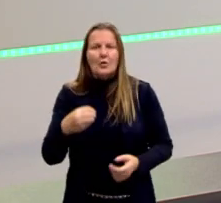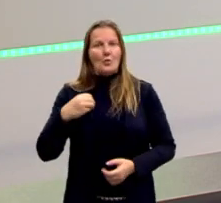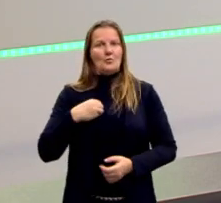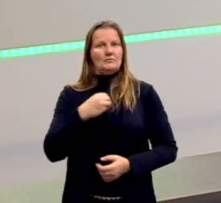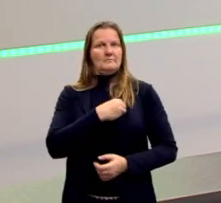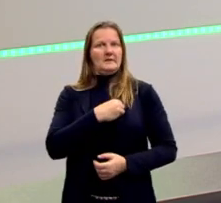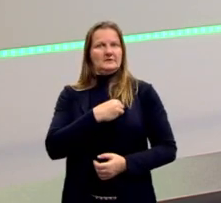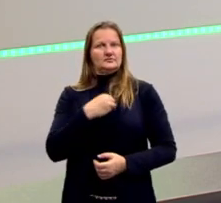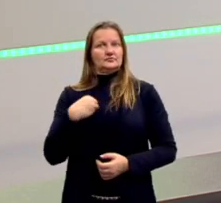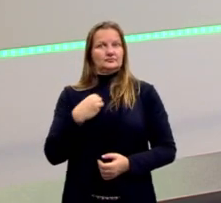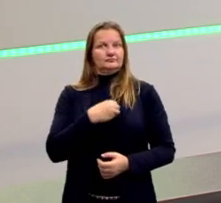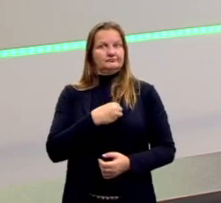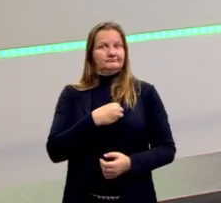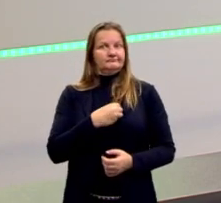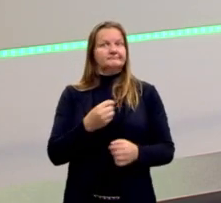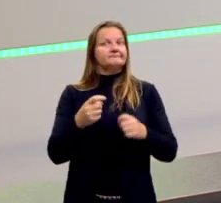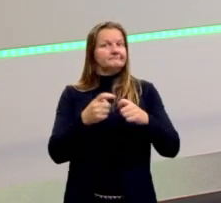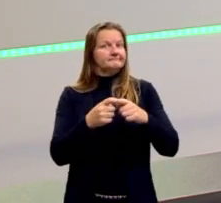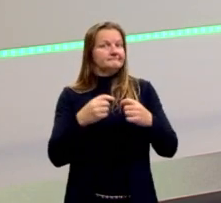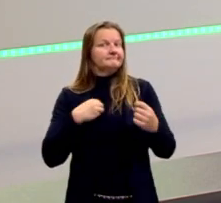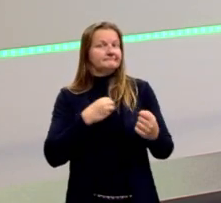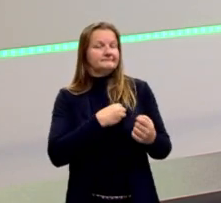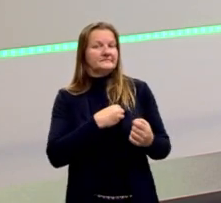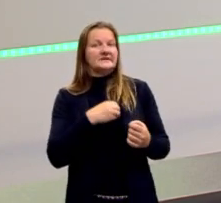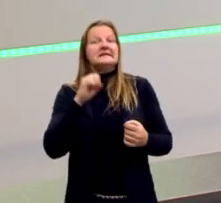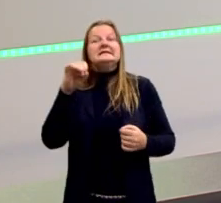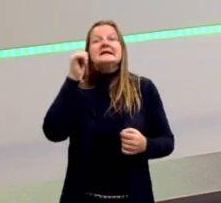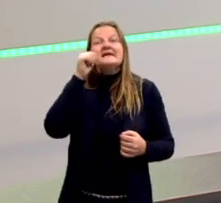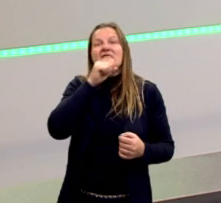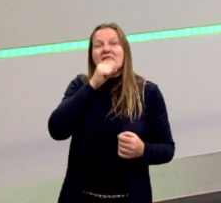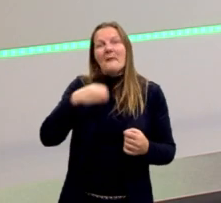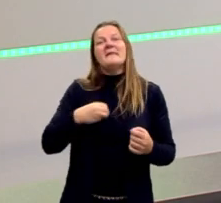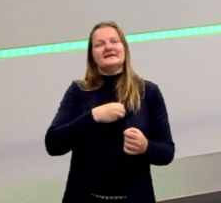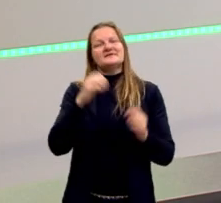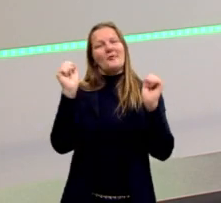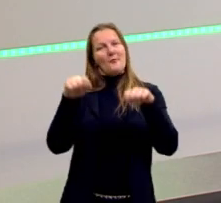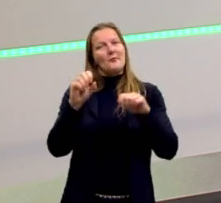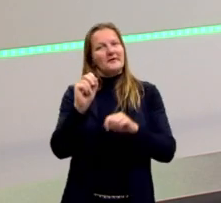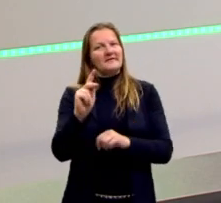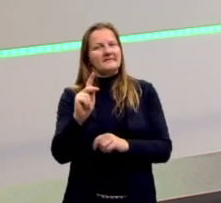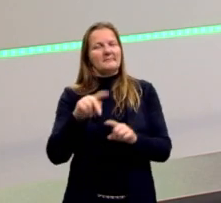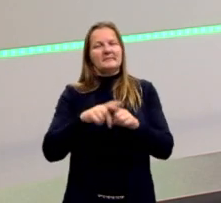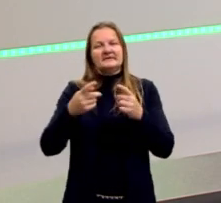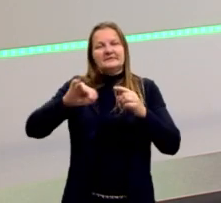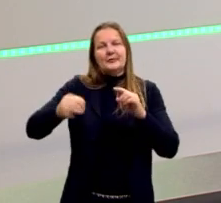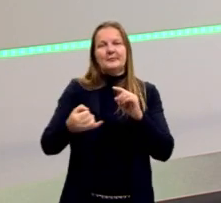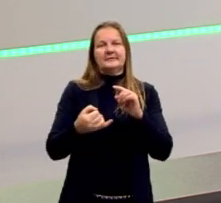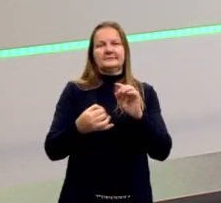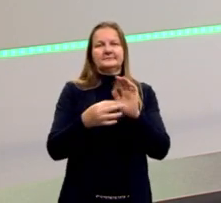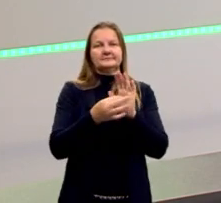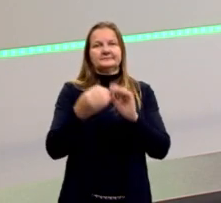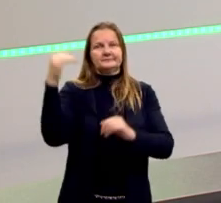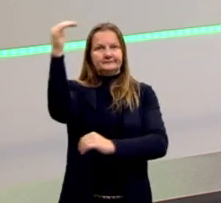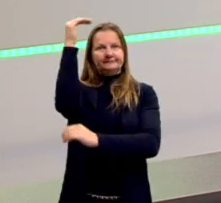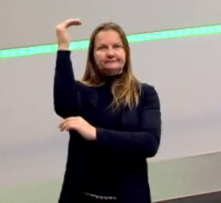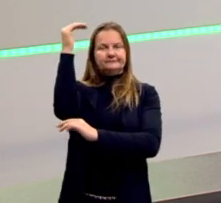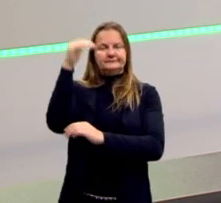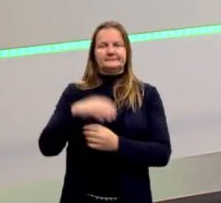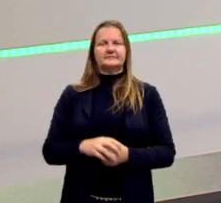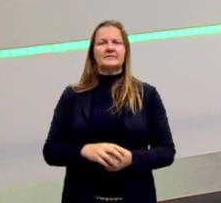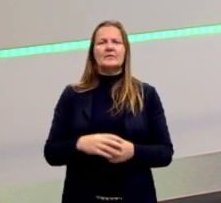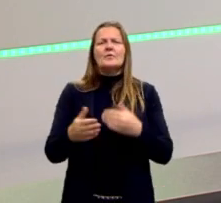médico A não ser que a minha avó tenha sido médica ela não é um argumento de autoridade na